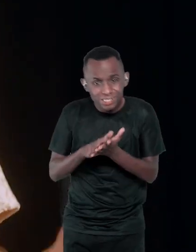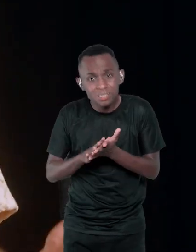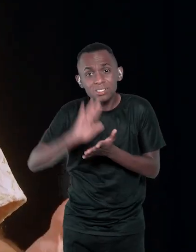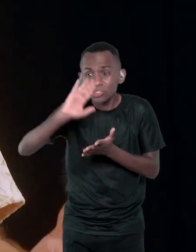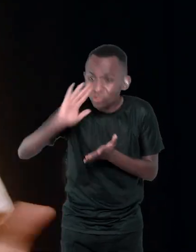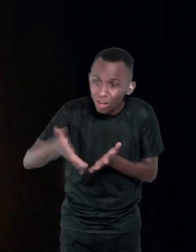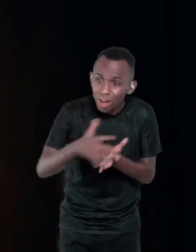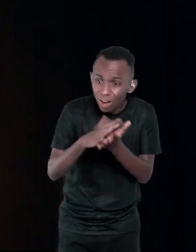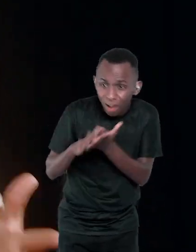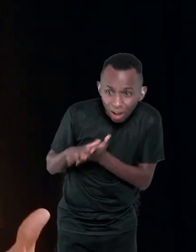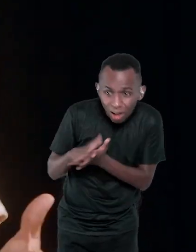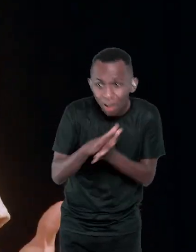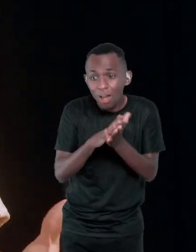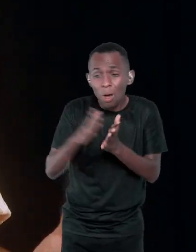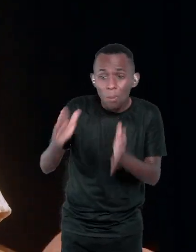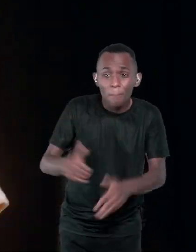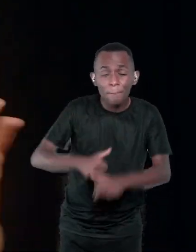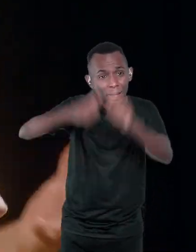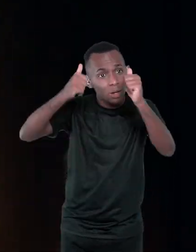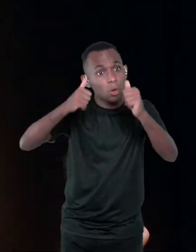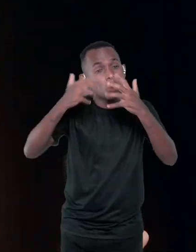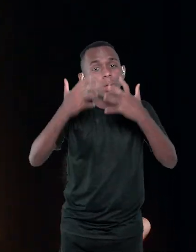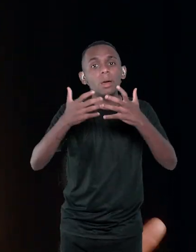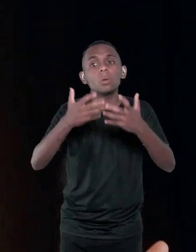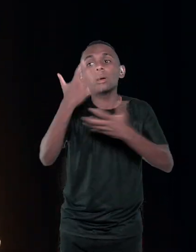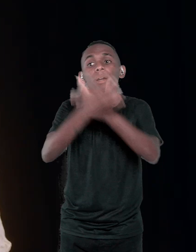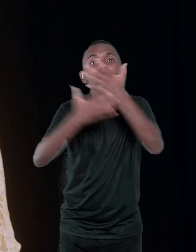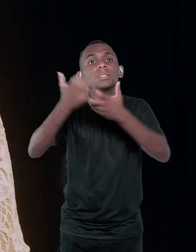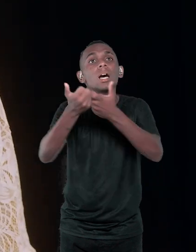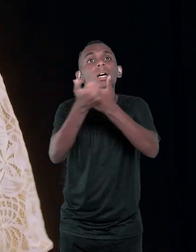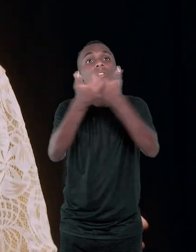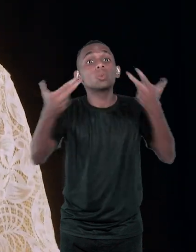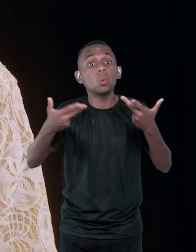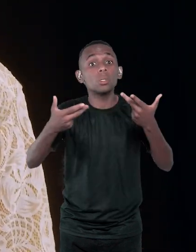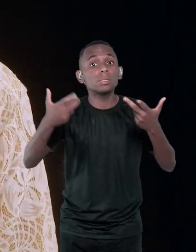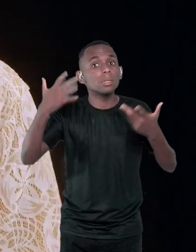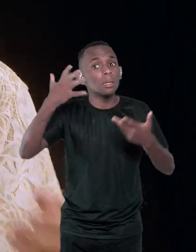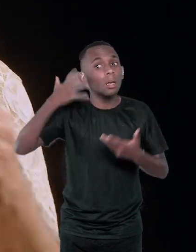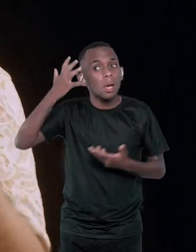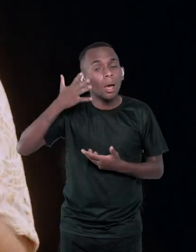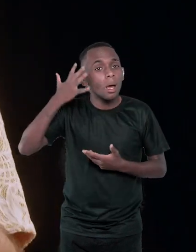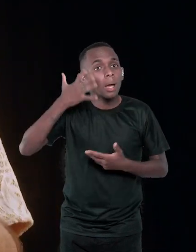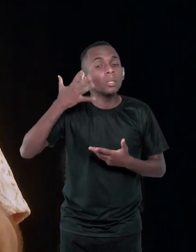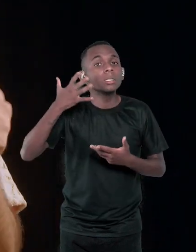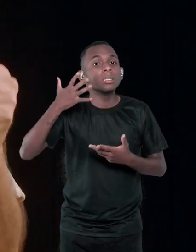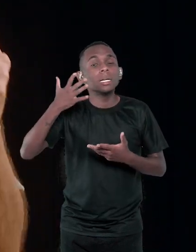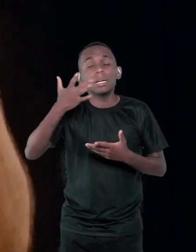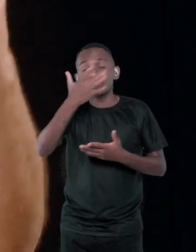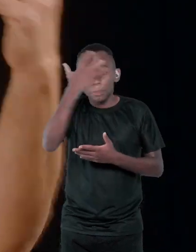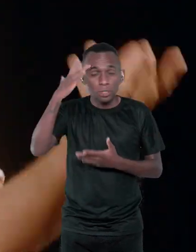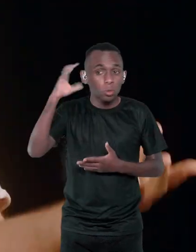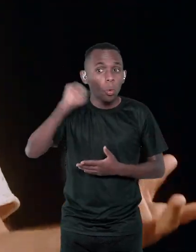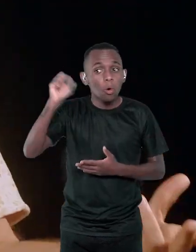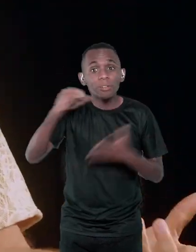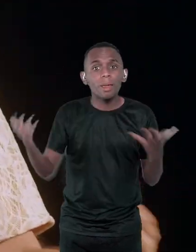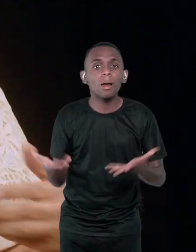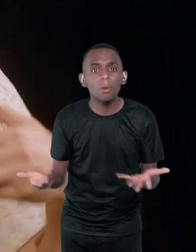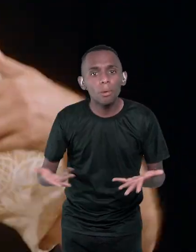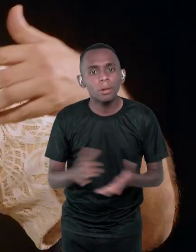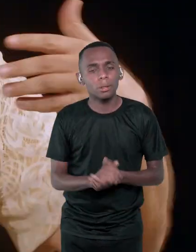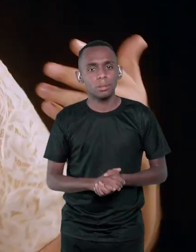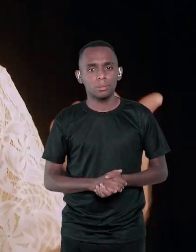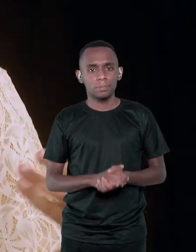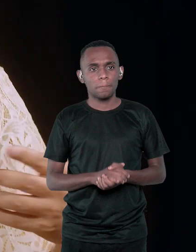já cantei samba, os melhores que já tinham. Eu quero cantar uma coisa que as pessoas estão ouvindo agora. E ela ia atrás dessas coisas. E esse cara era